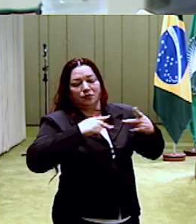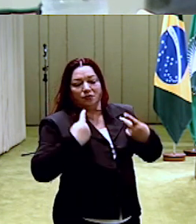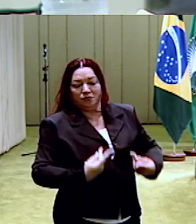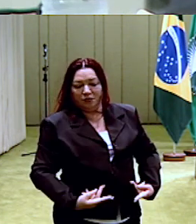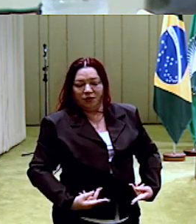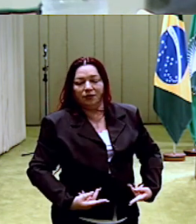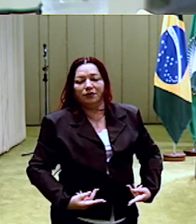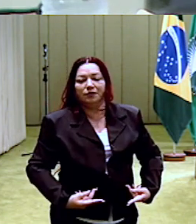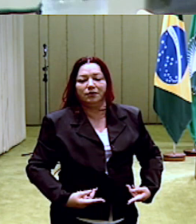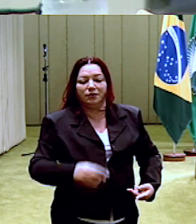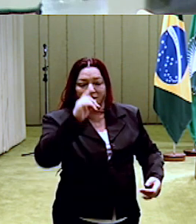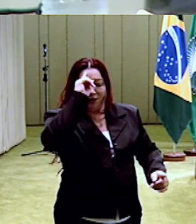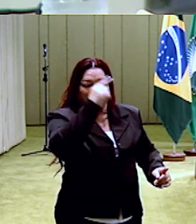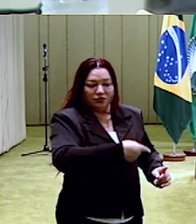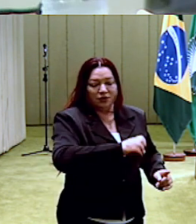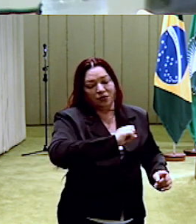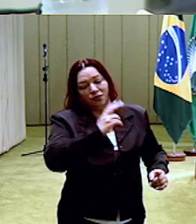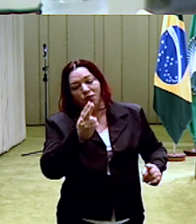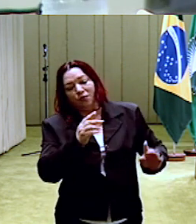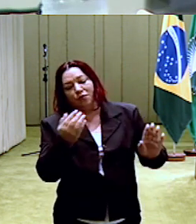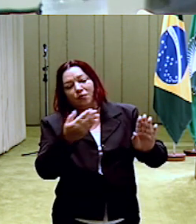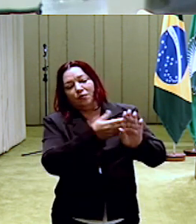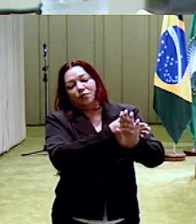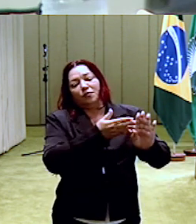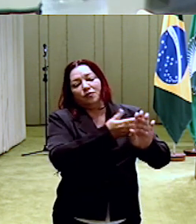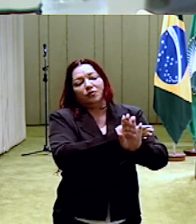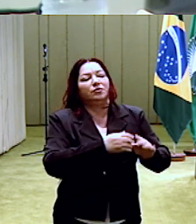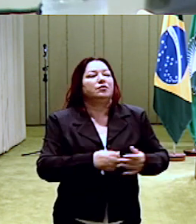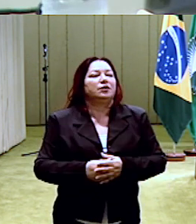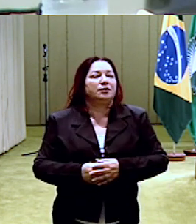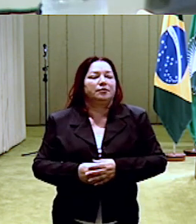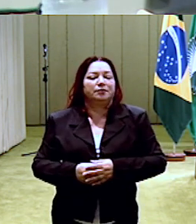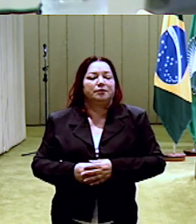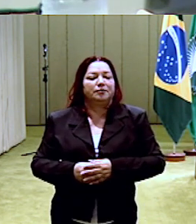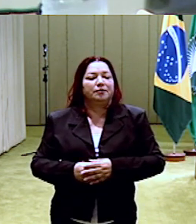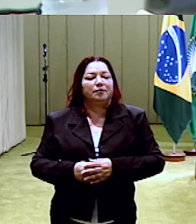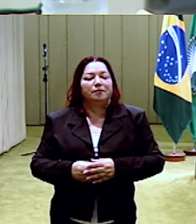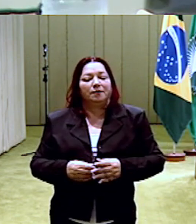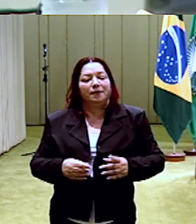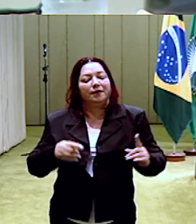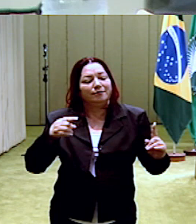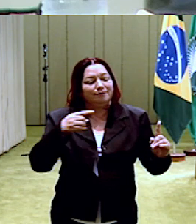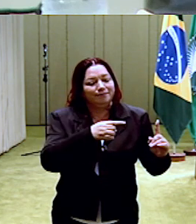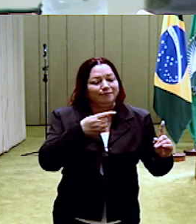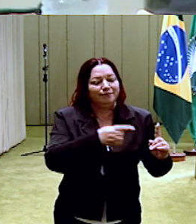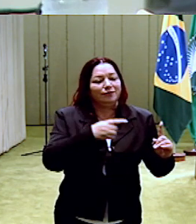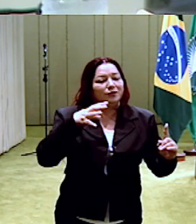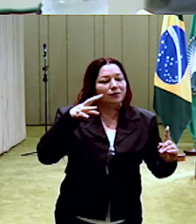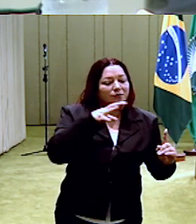diretas quanto em suas cadeias produtivas por meio de fornecedores e parceiros. Contudo, essas violações sistemáticas de direitos